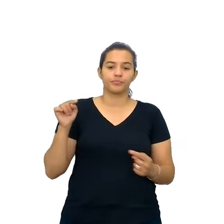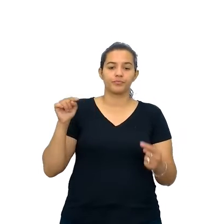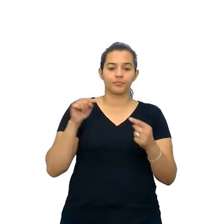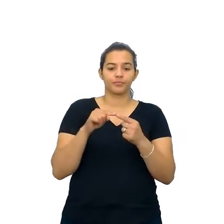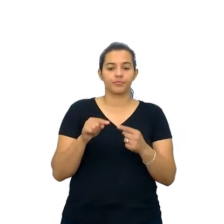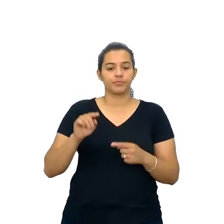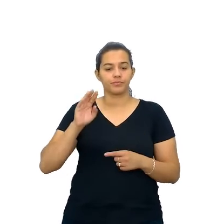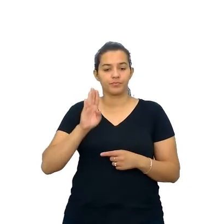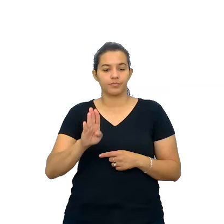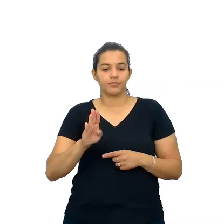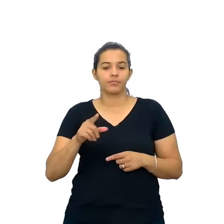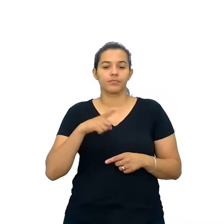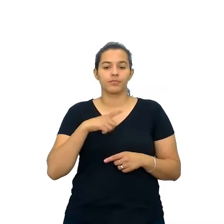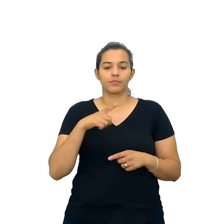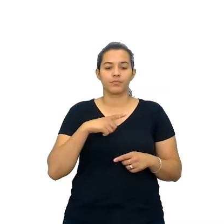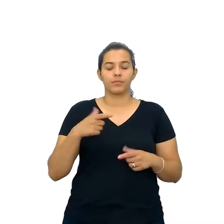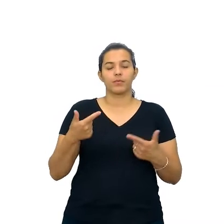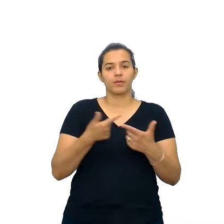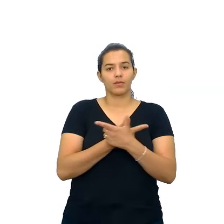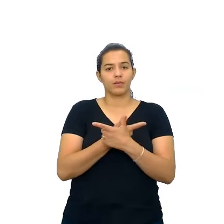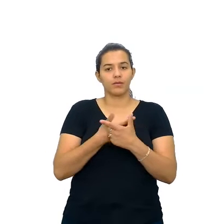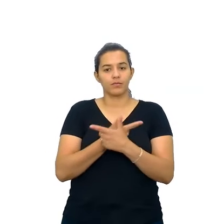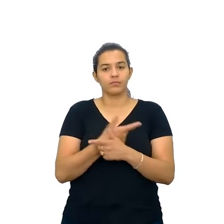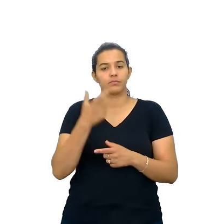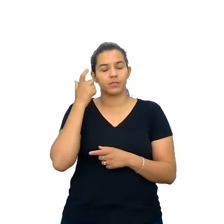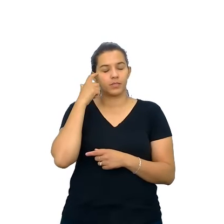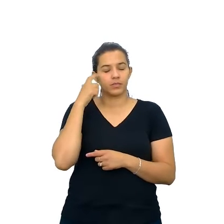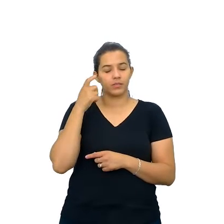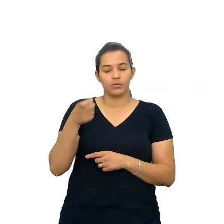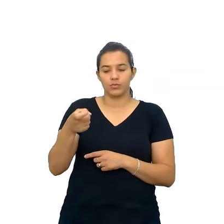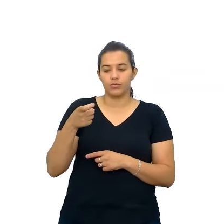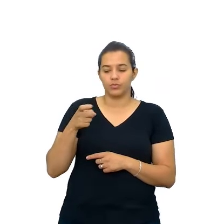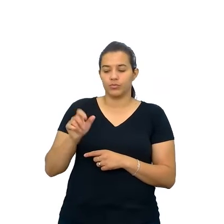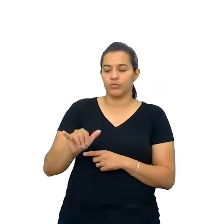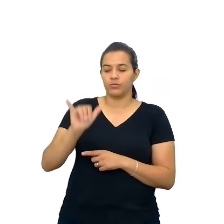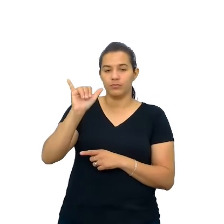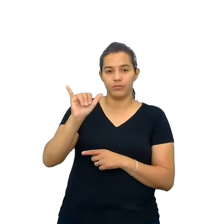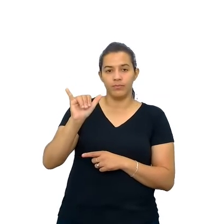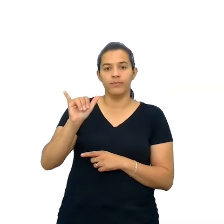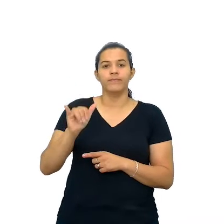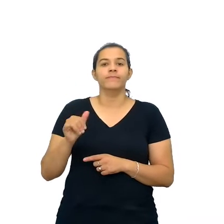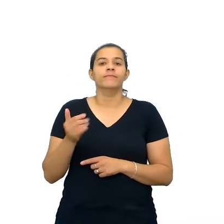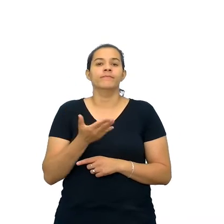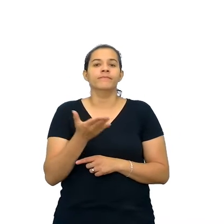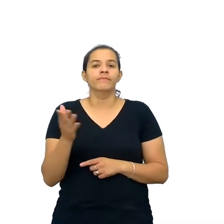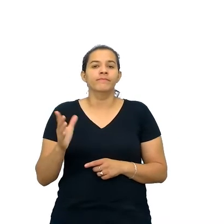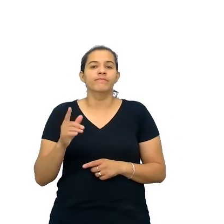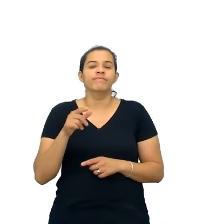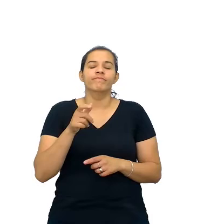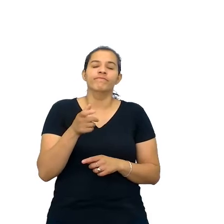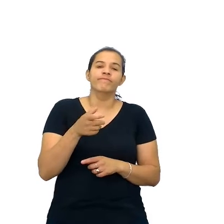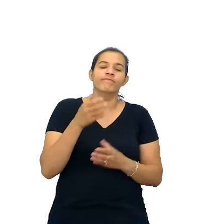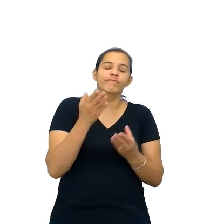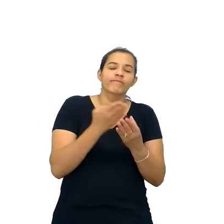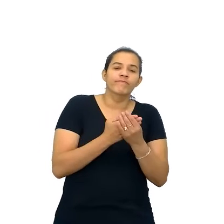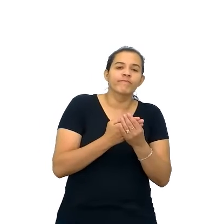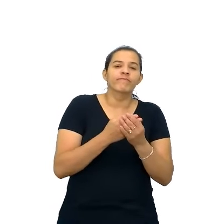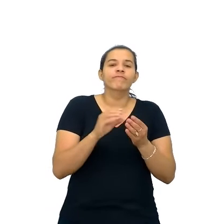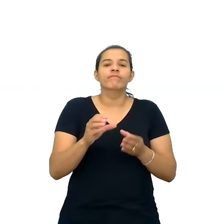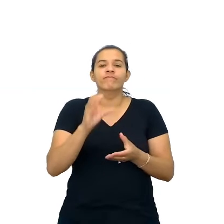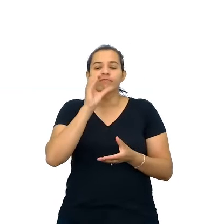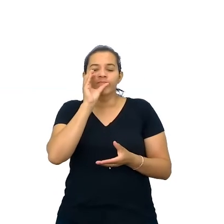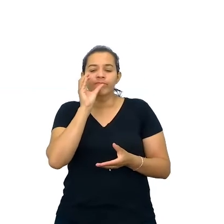que para montar a equação, né, pensando em x e y como salgado e suco, então x mais